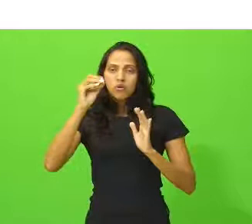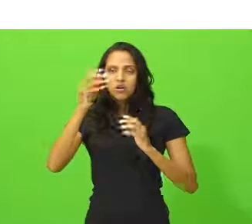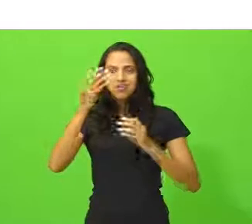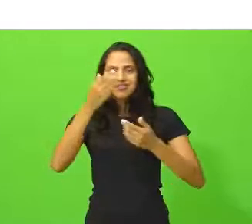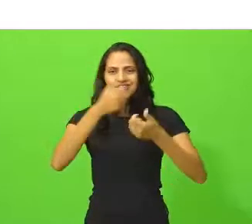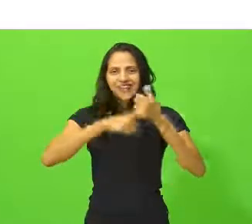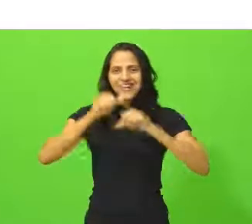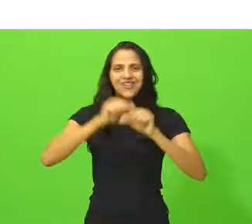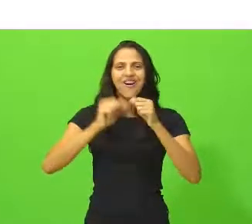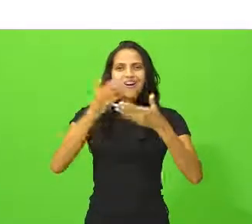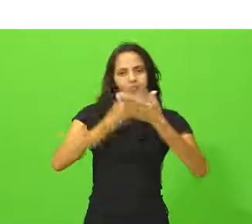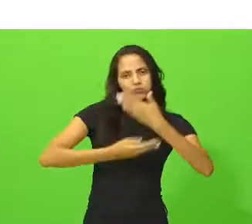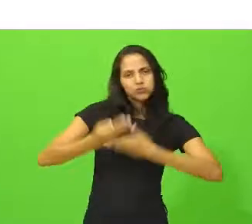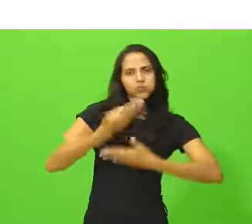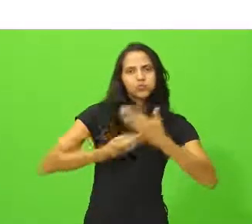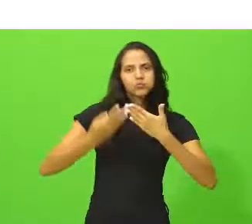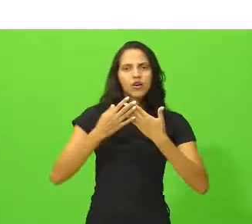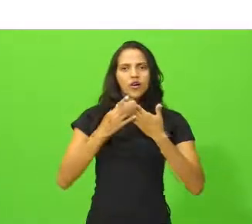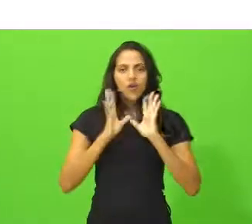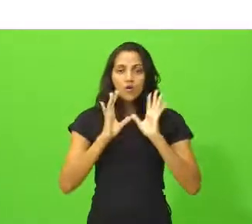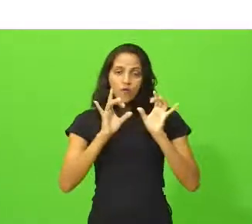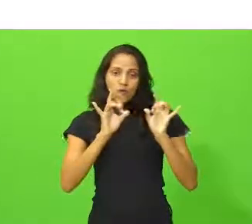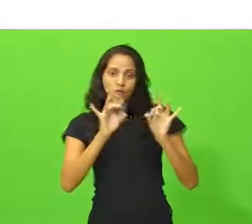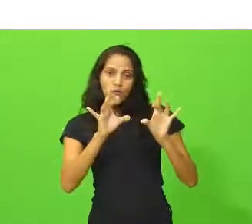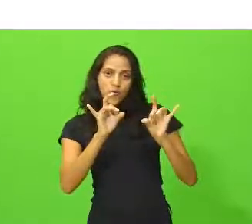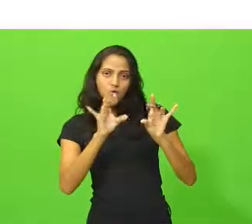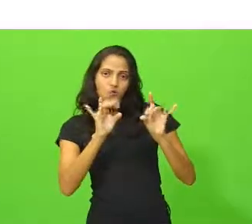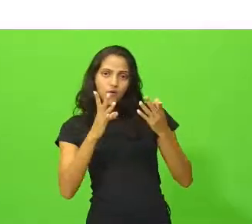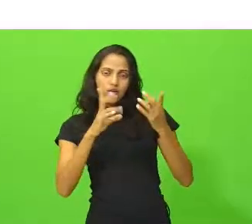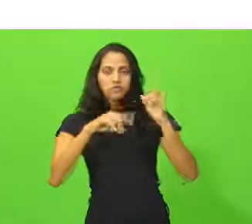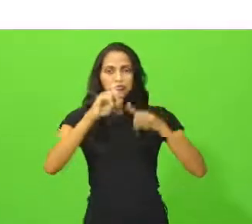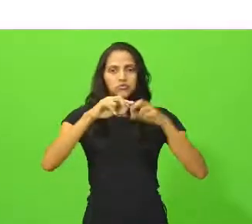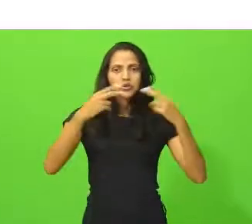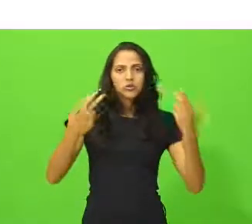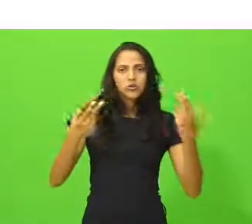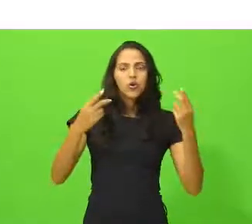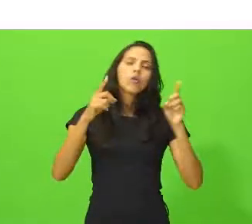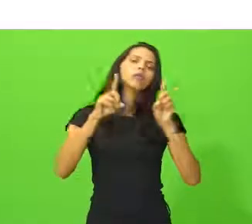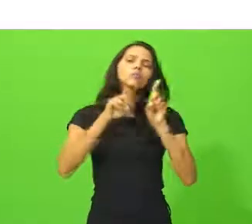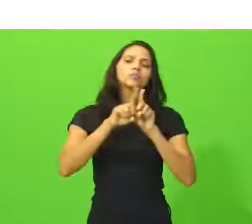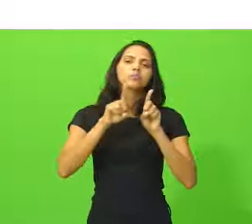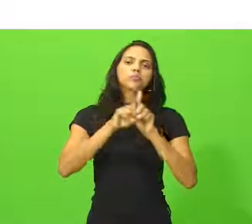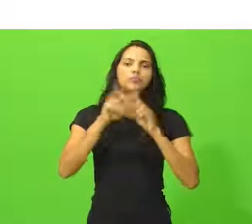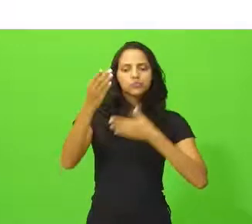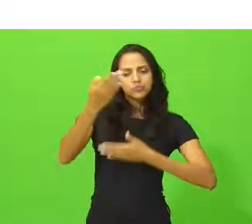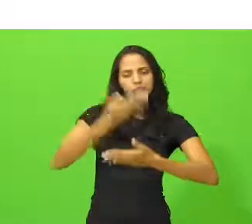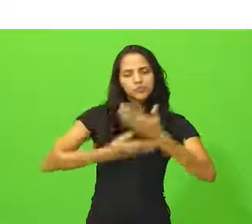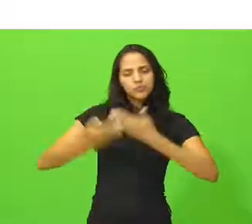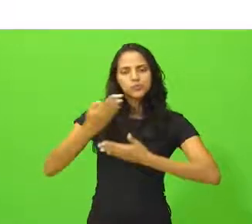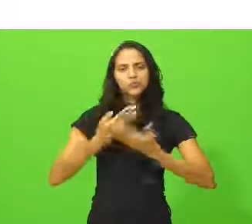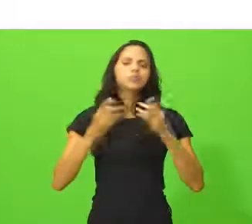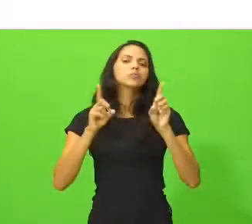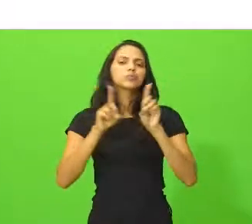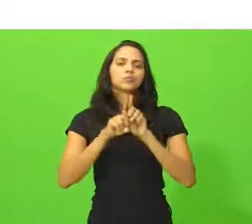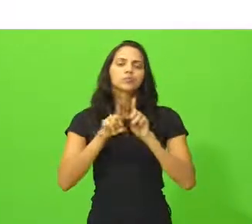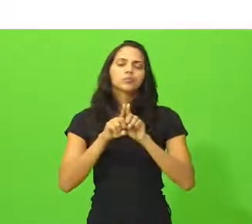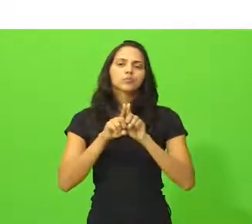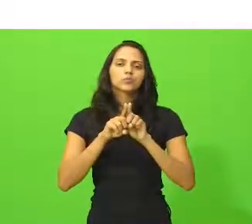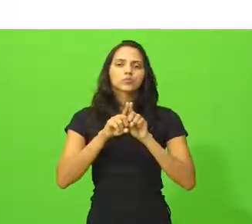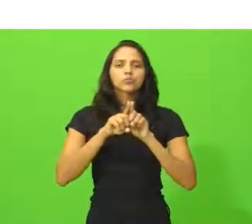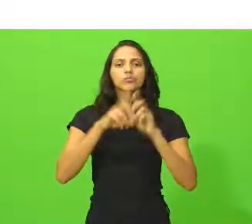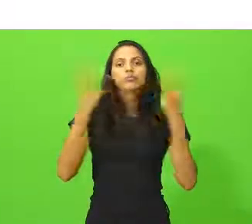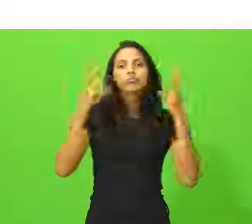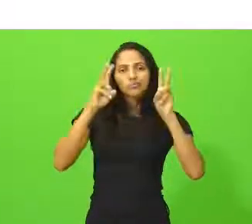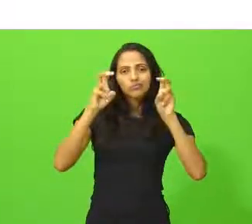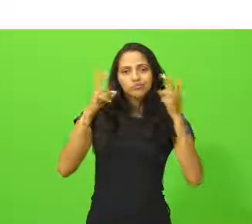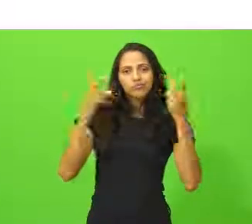pessoas compram e, portanto, vendem os mais variados tipos de artigos a respeito sobre